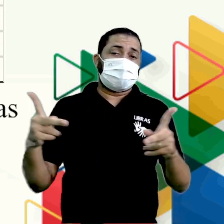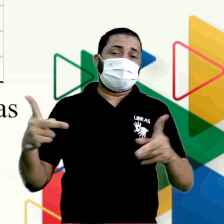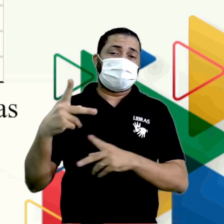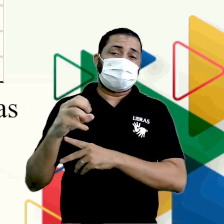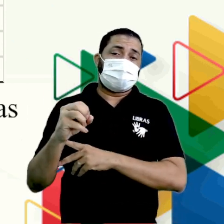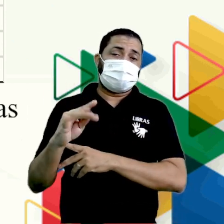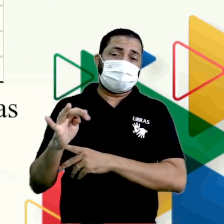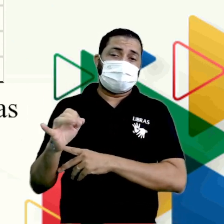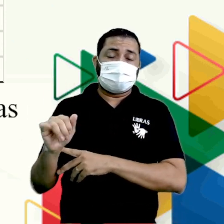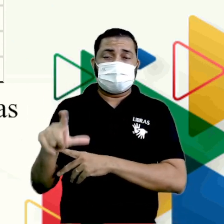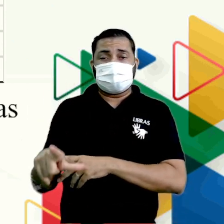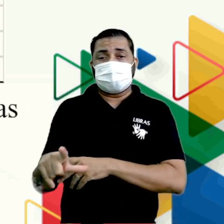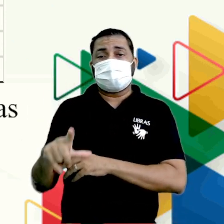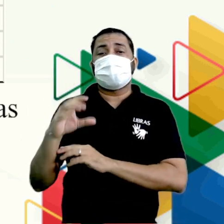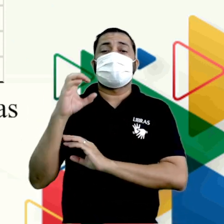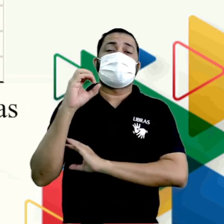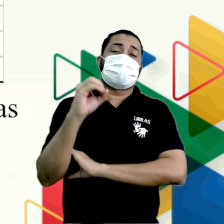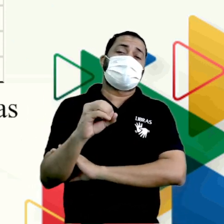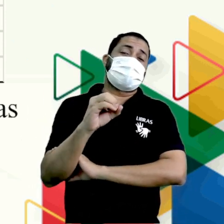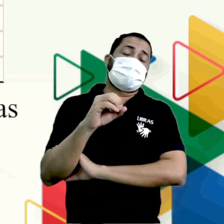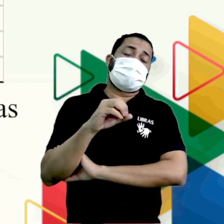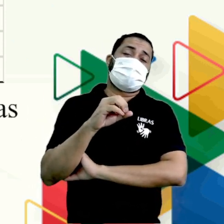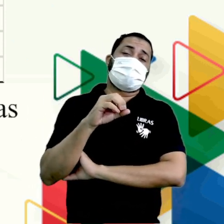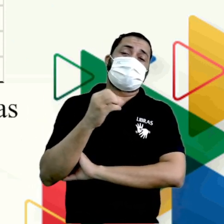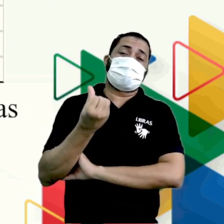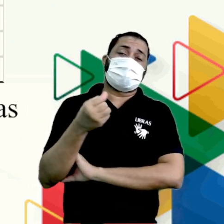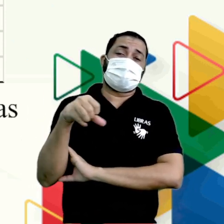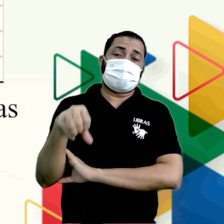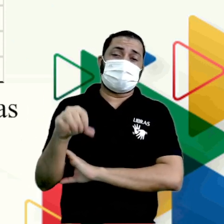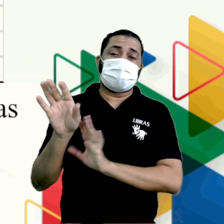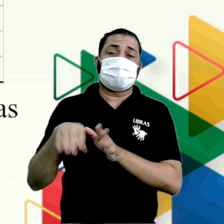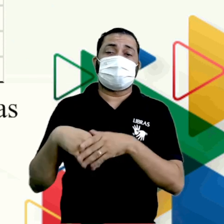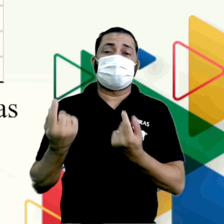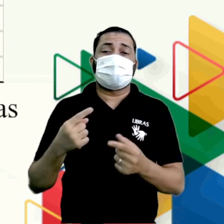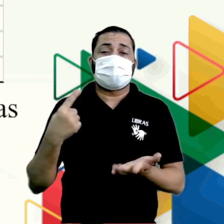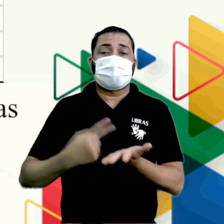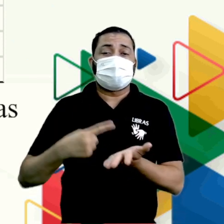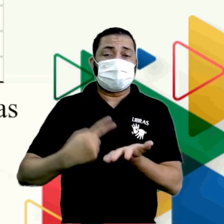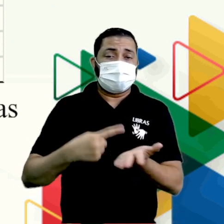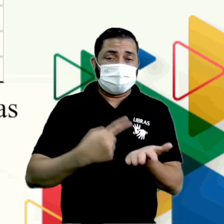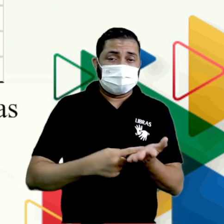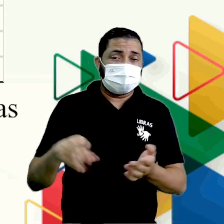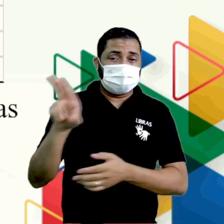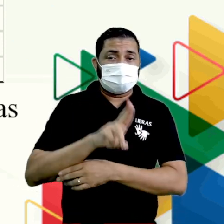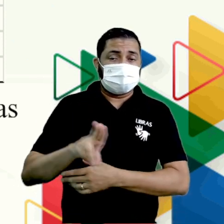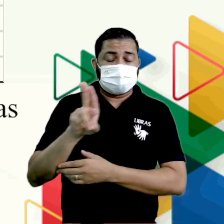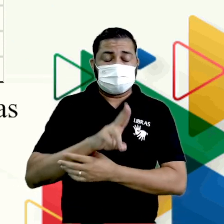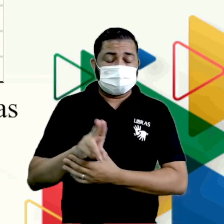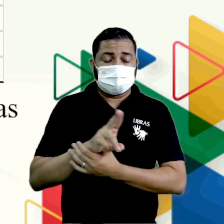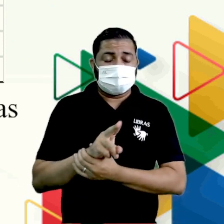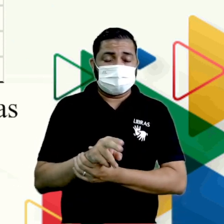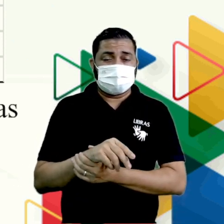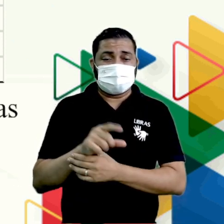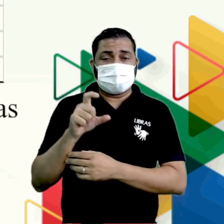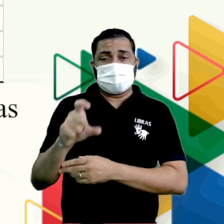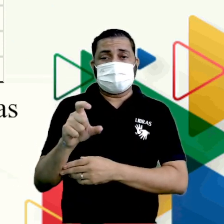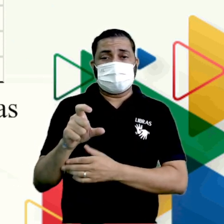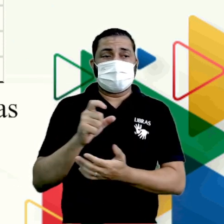potencial deu 0,69. E ele pergunta, qual é a combinação utilizada nessa